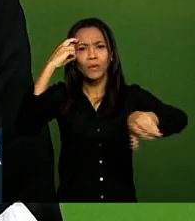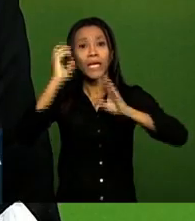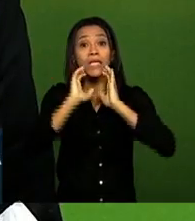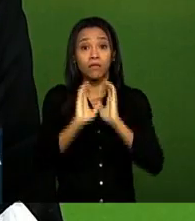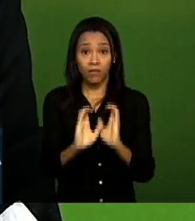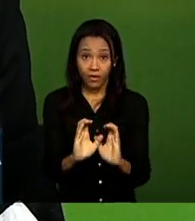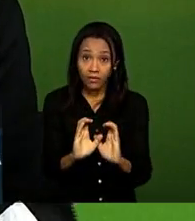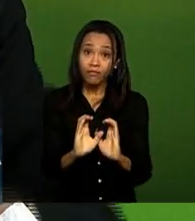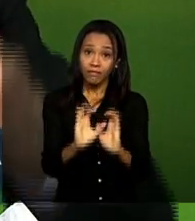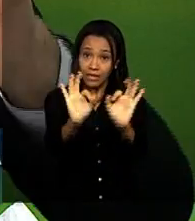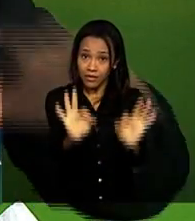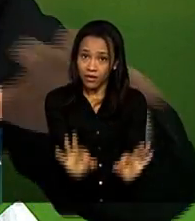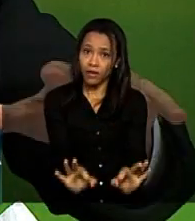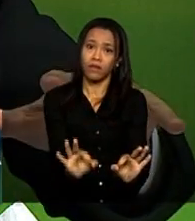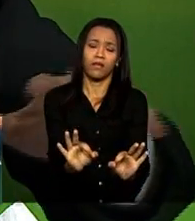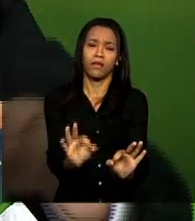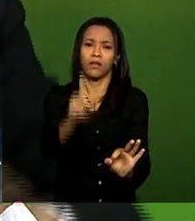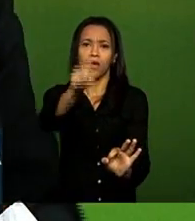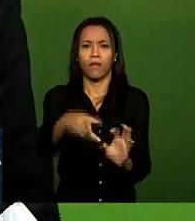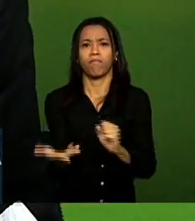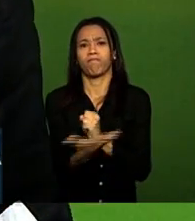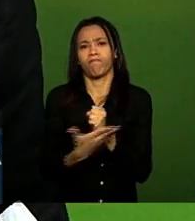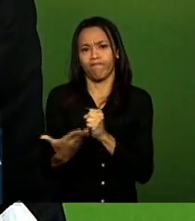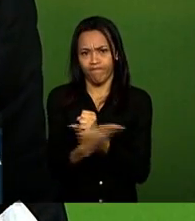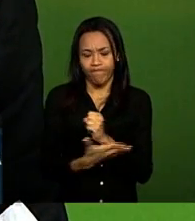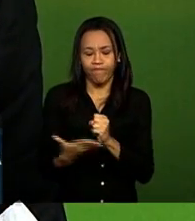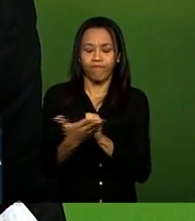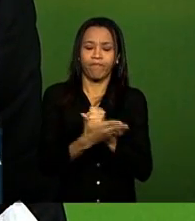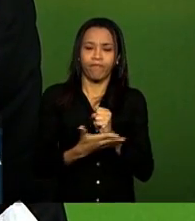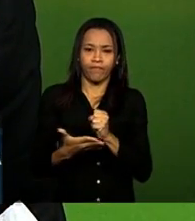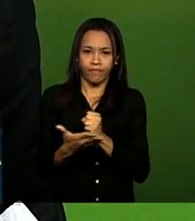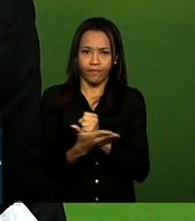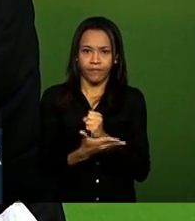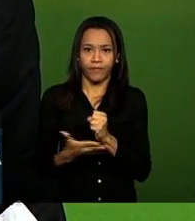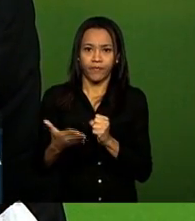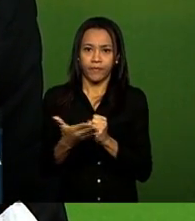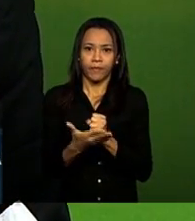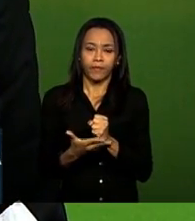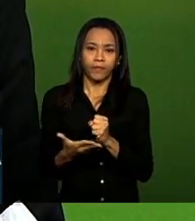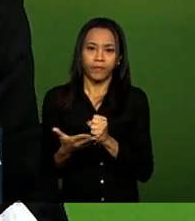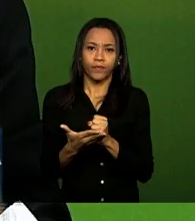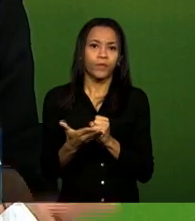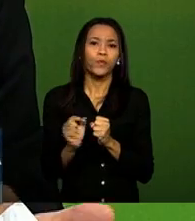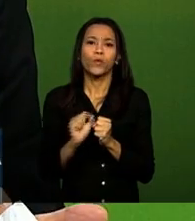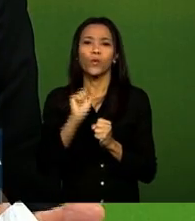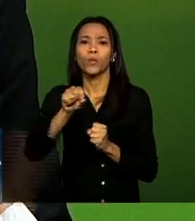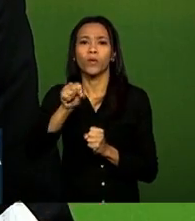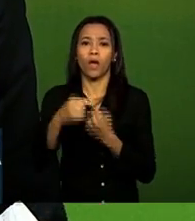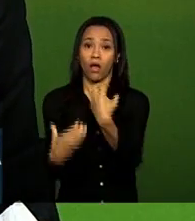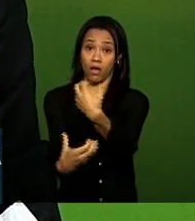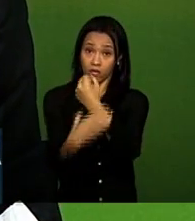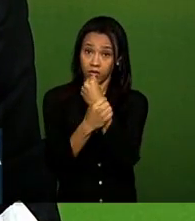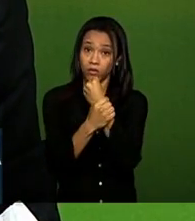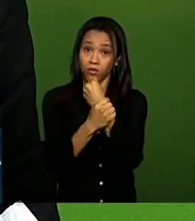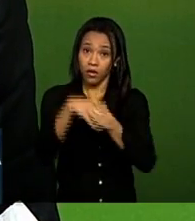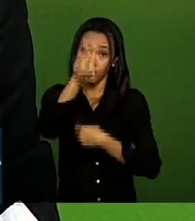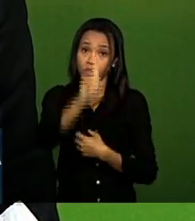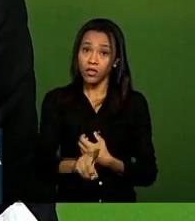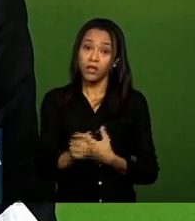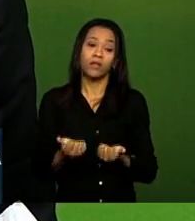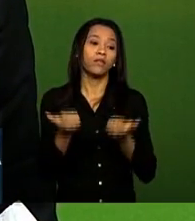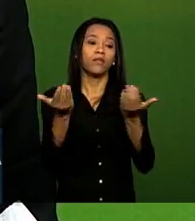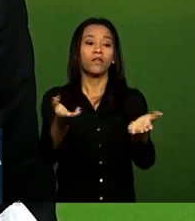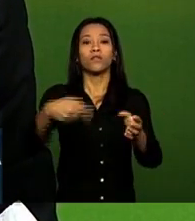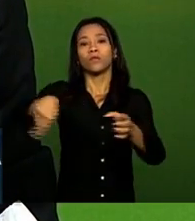comunicação correta como base para a a a assegurar o direito eh da